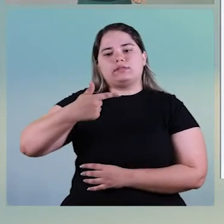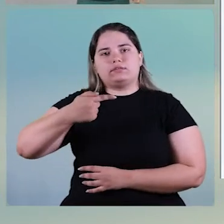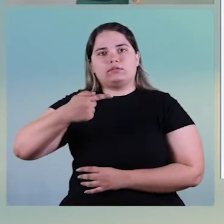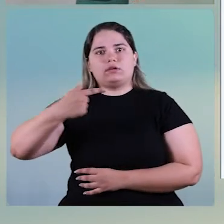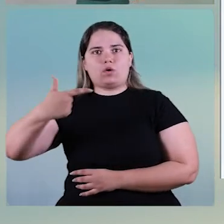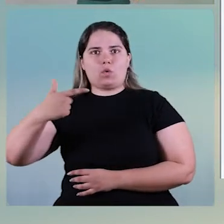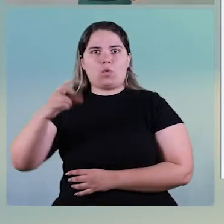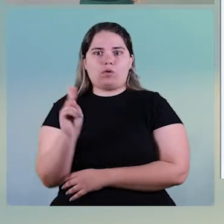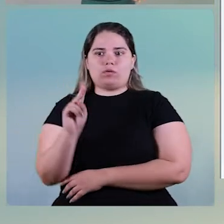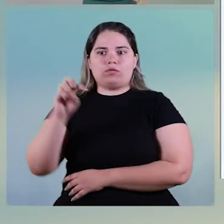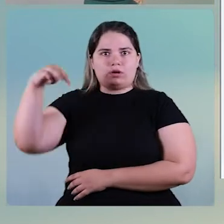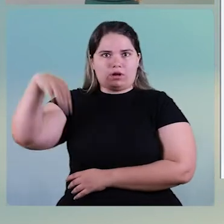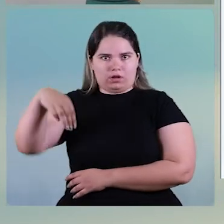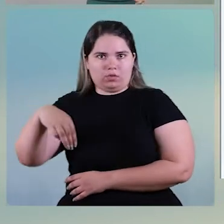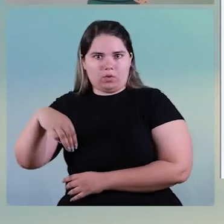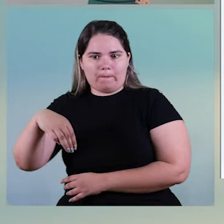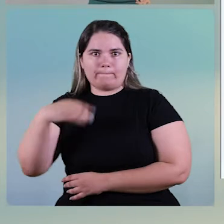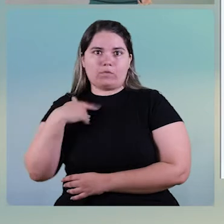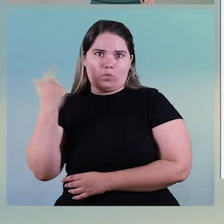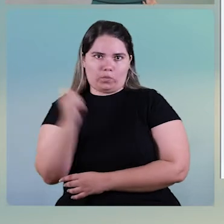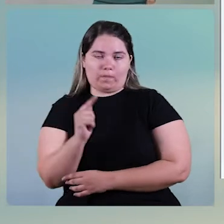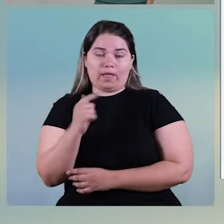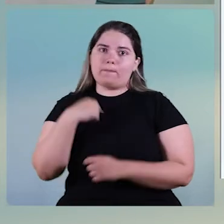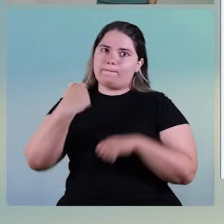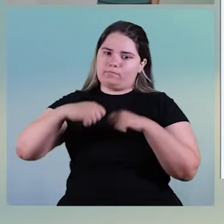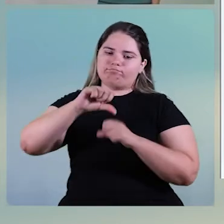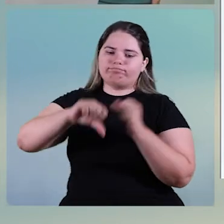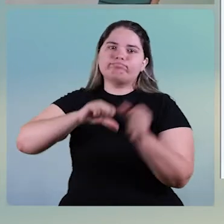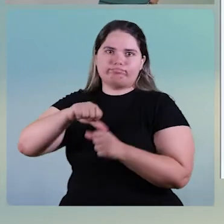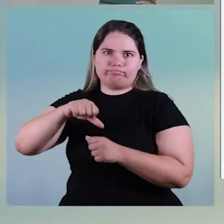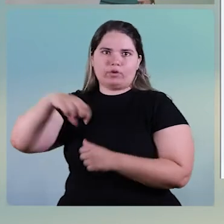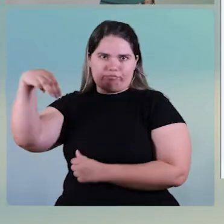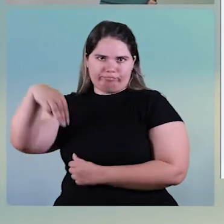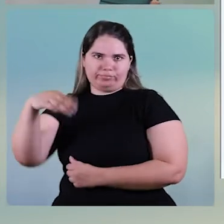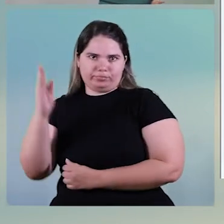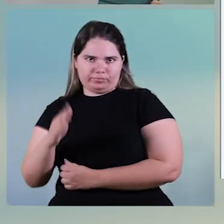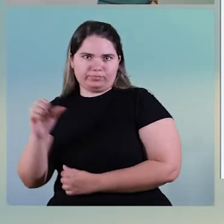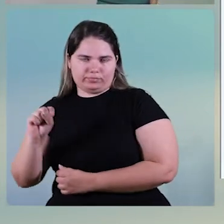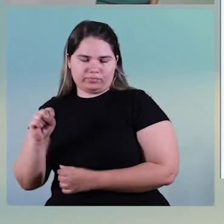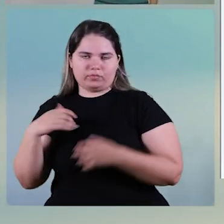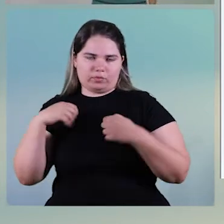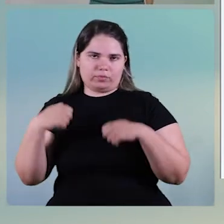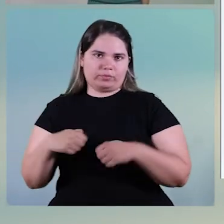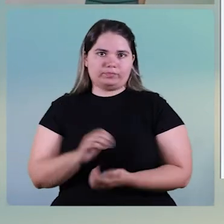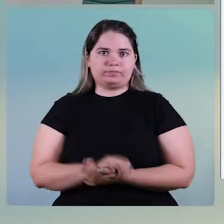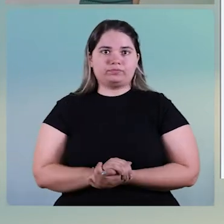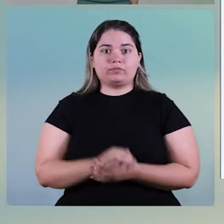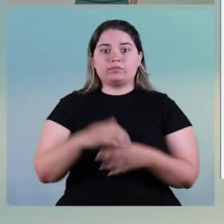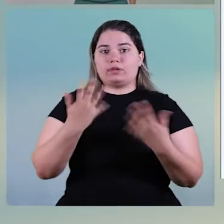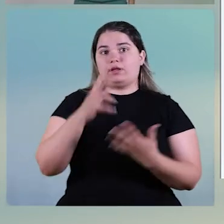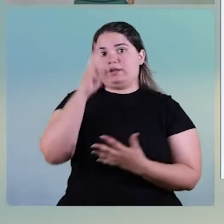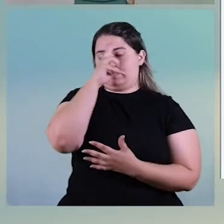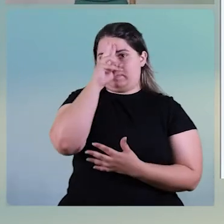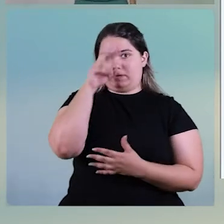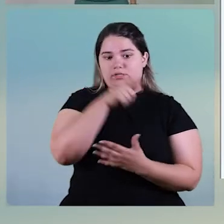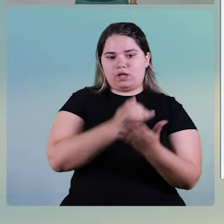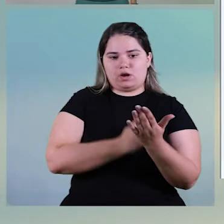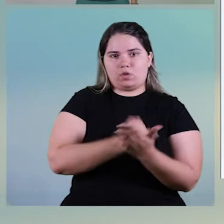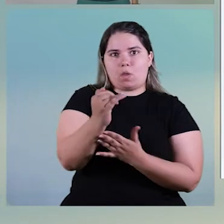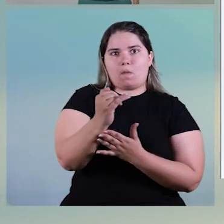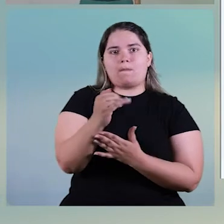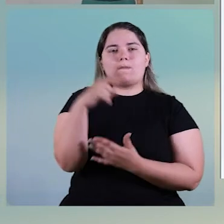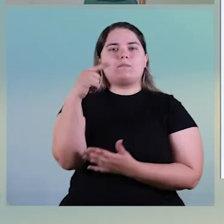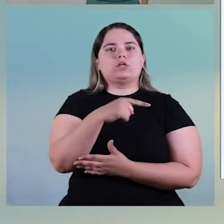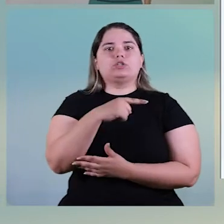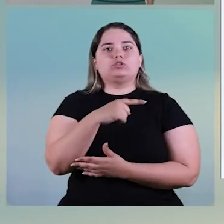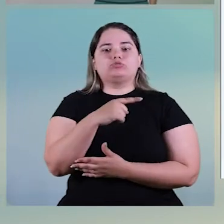por 3,6, vai dar 20 metros por segundo. E eles partem do repouso com a aceleração